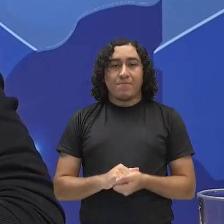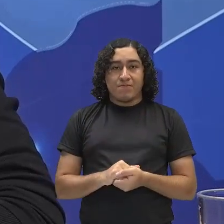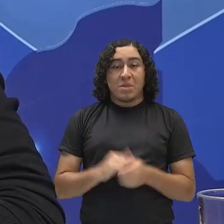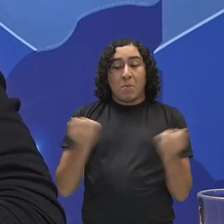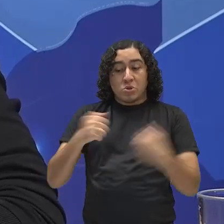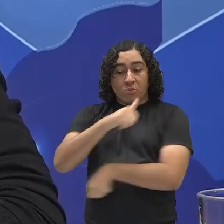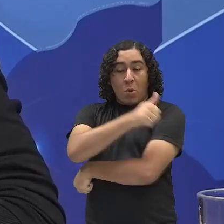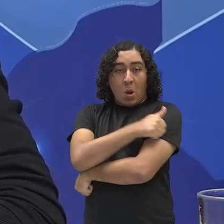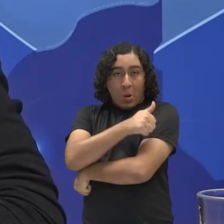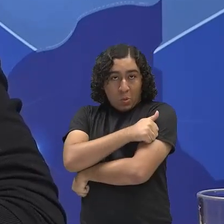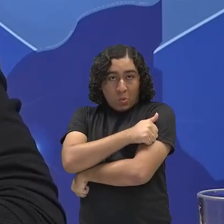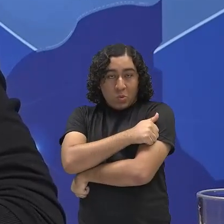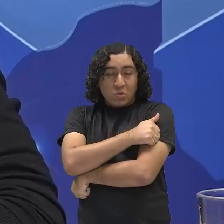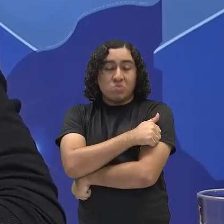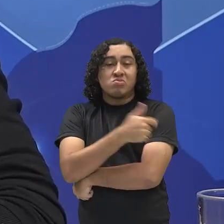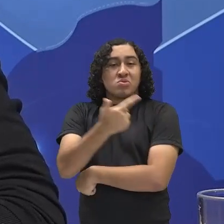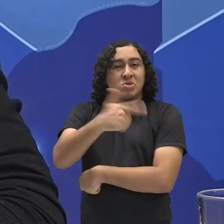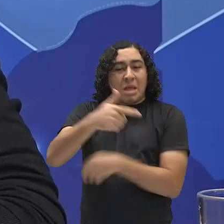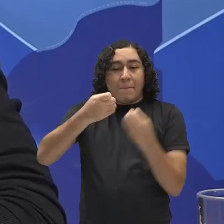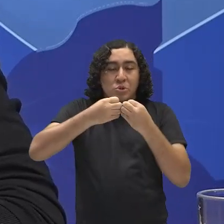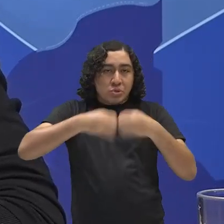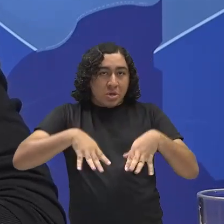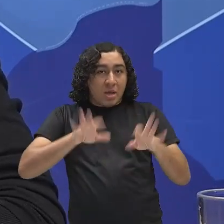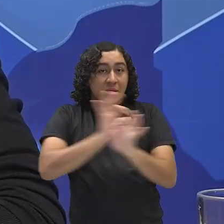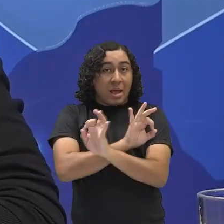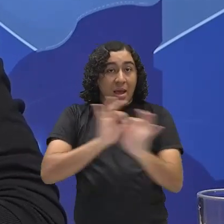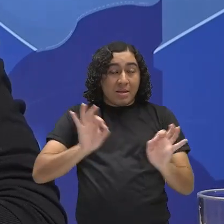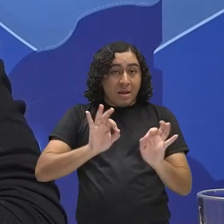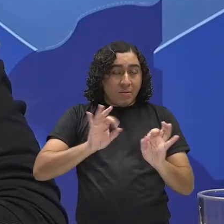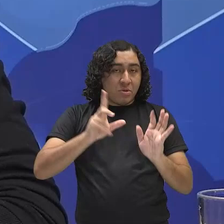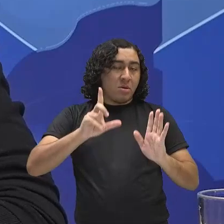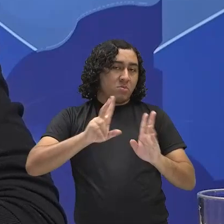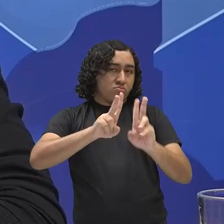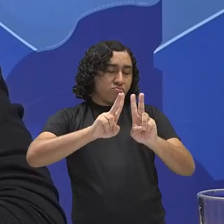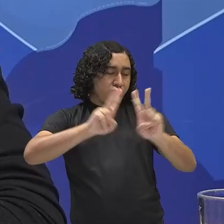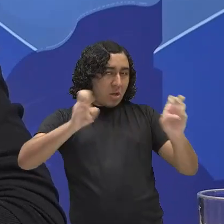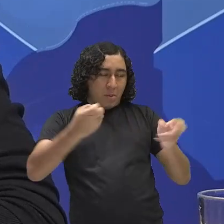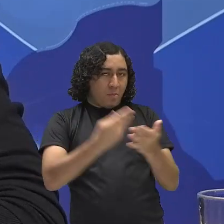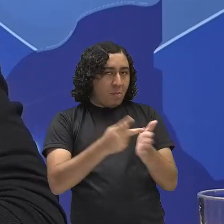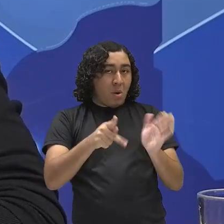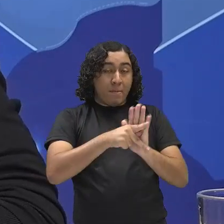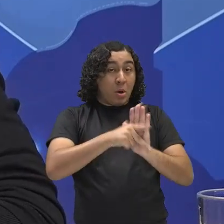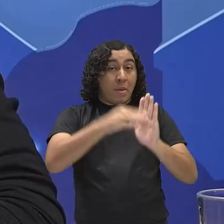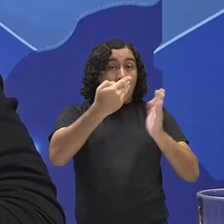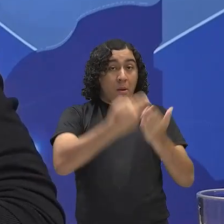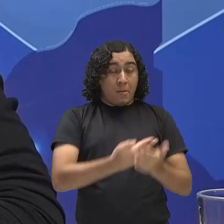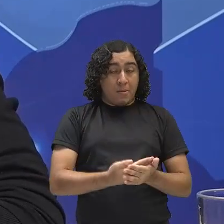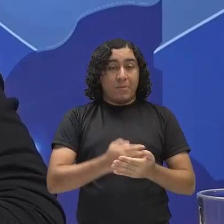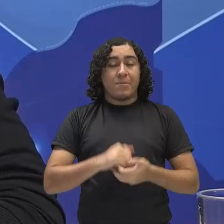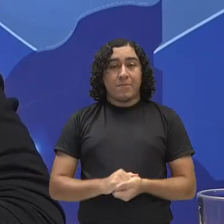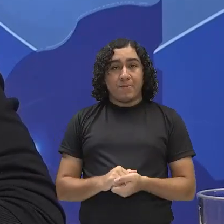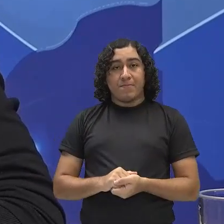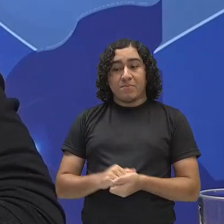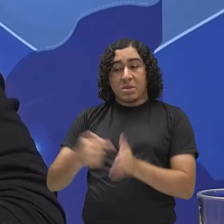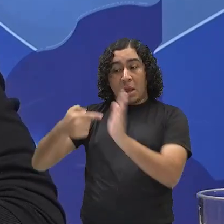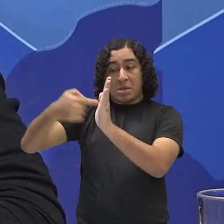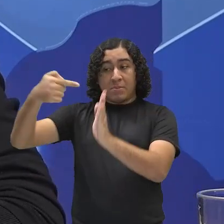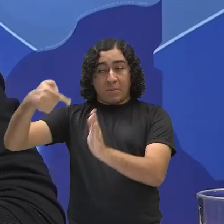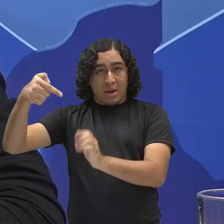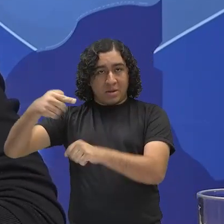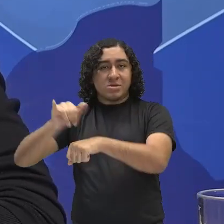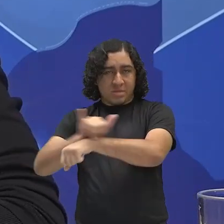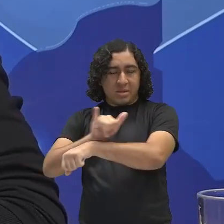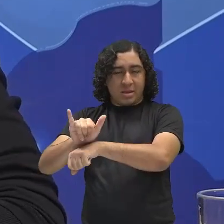alunos ali não tenham nenhum prejuízo na aula, certo? E dentro dessa prioridade A, professores, a